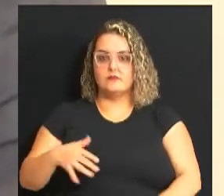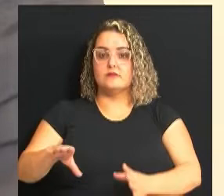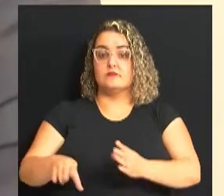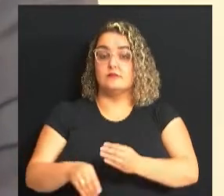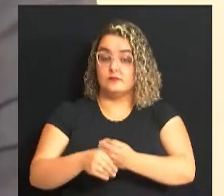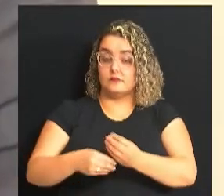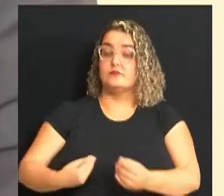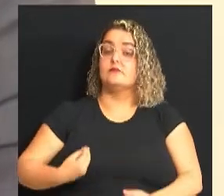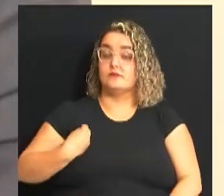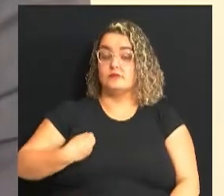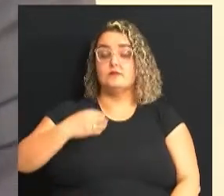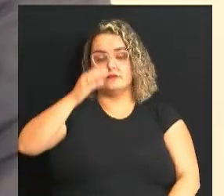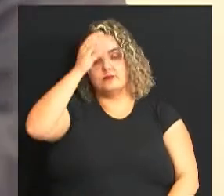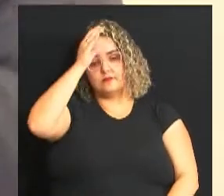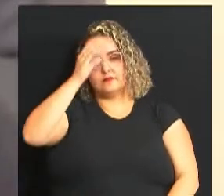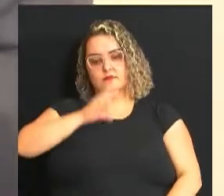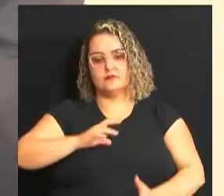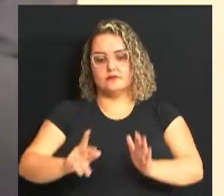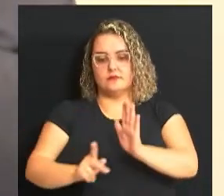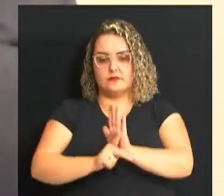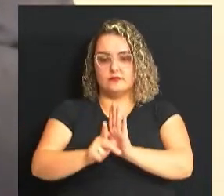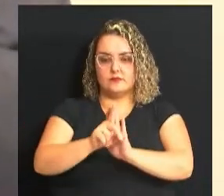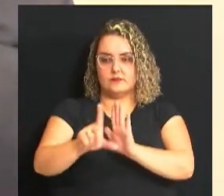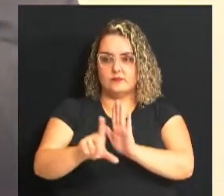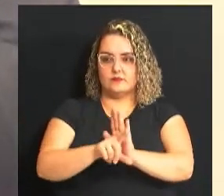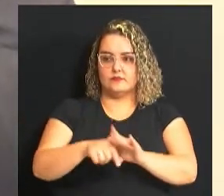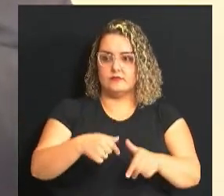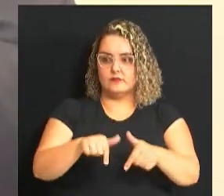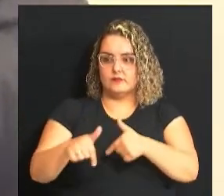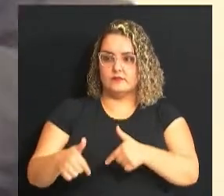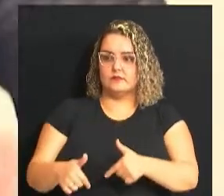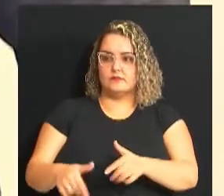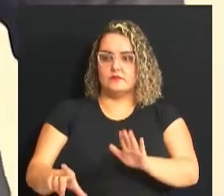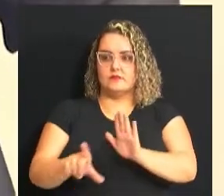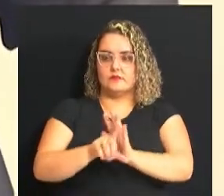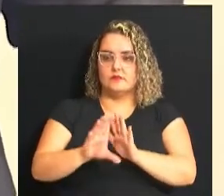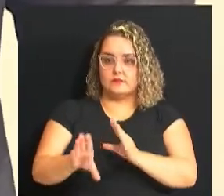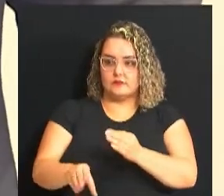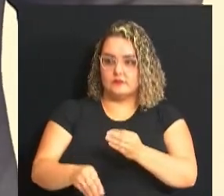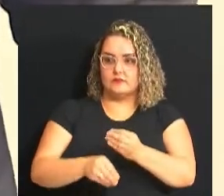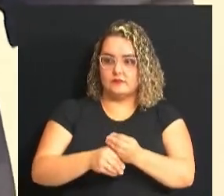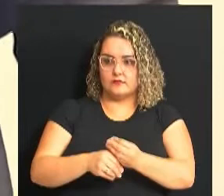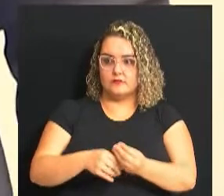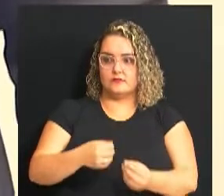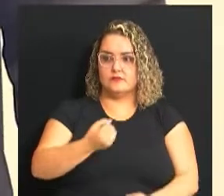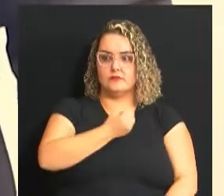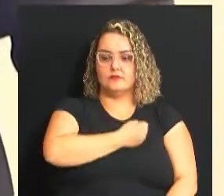cidadãos. O projeto de lei que trataremos é o projeto de lei complementar número